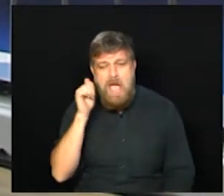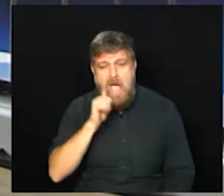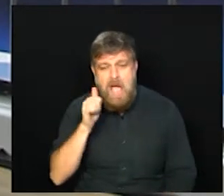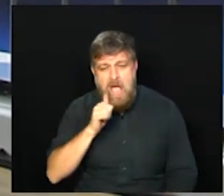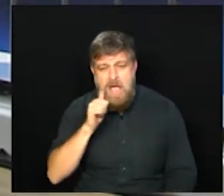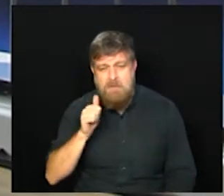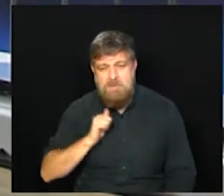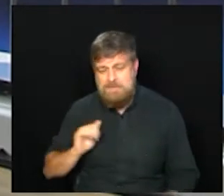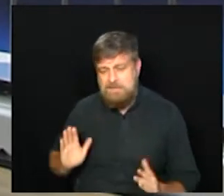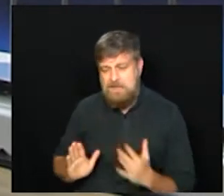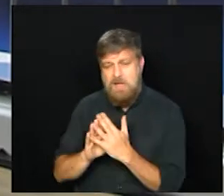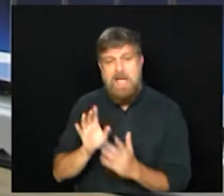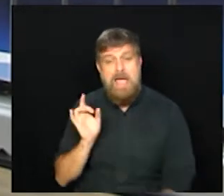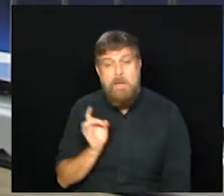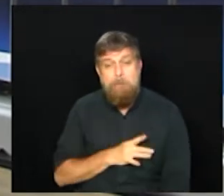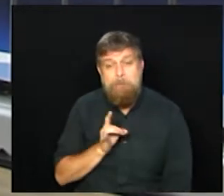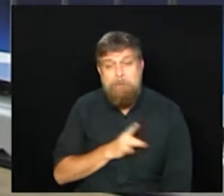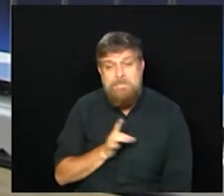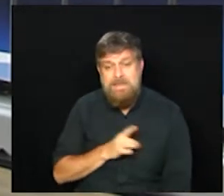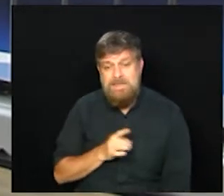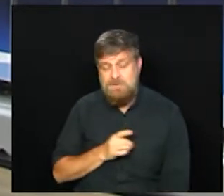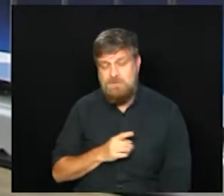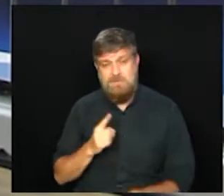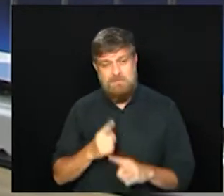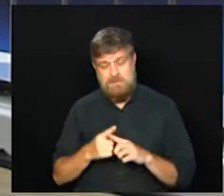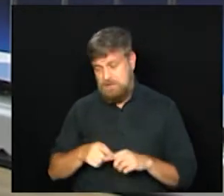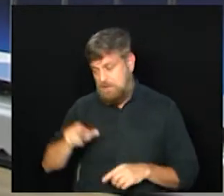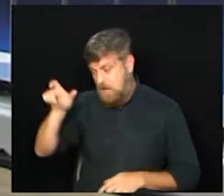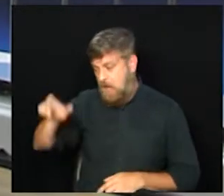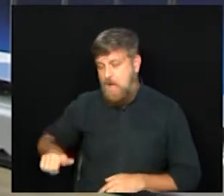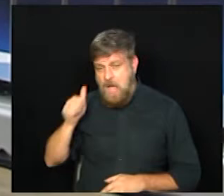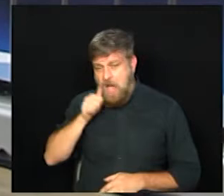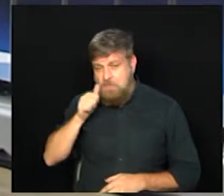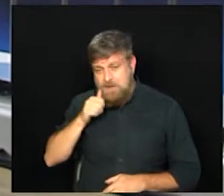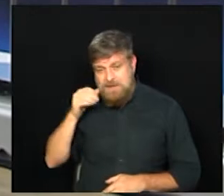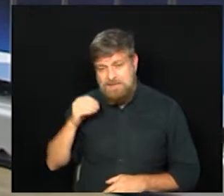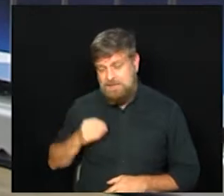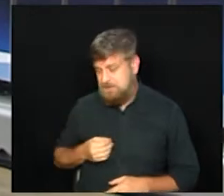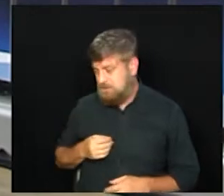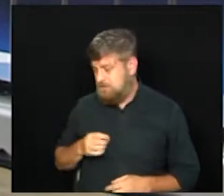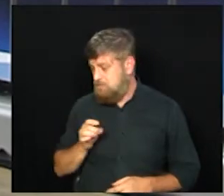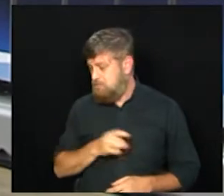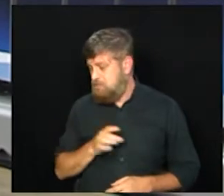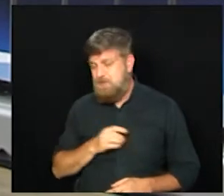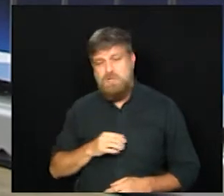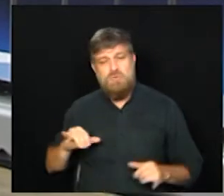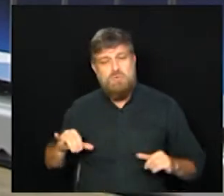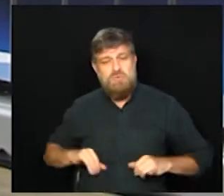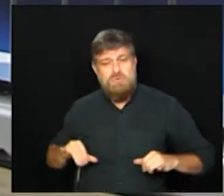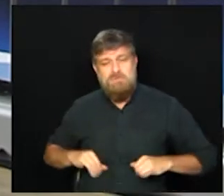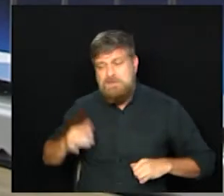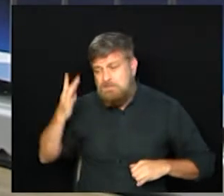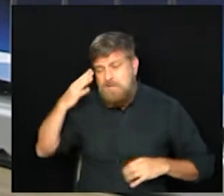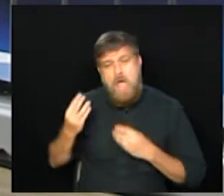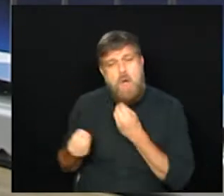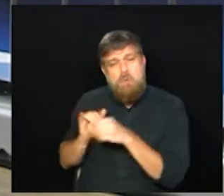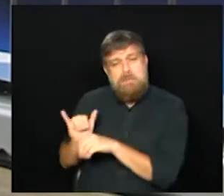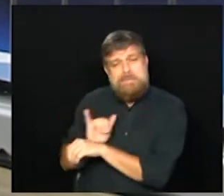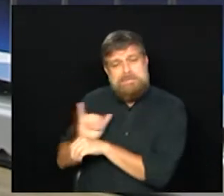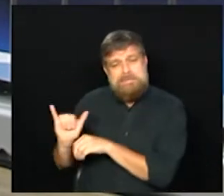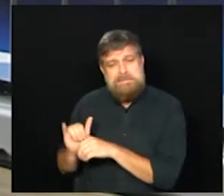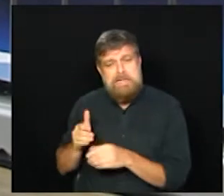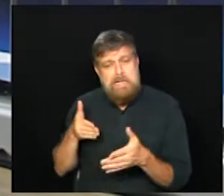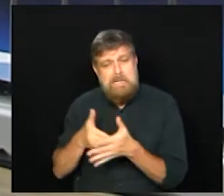esbarrar num medo dessa exposição, já que ela está numa situação frágil, com medo, às vezes não sabe como reagir, é um empecilho